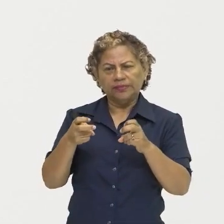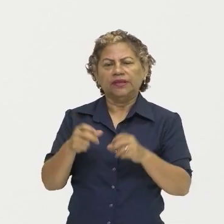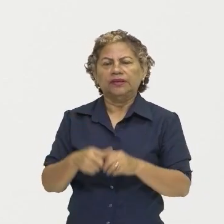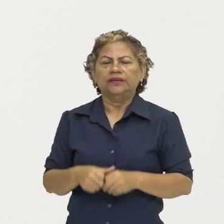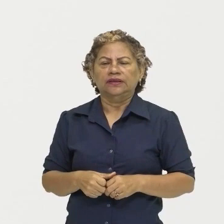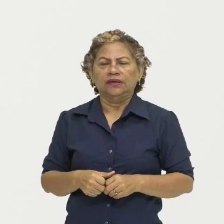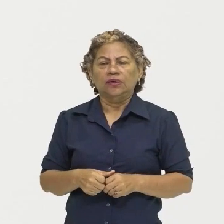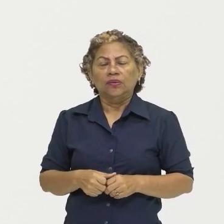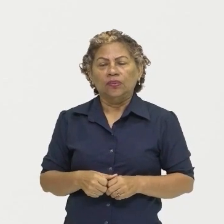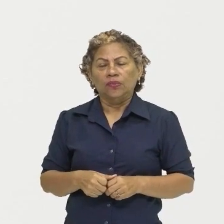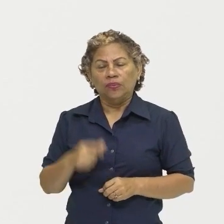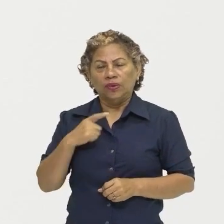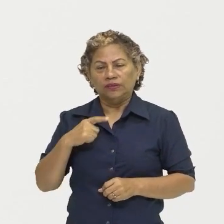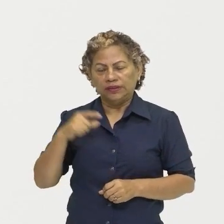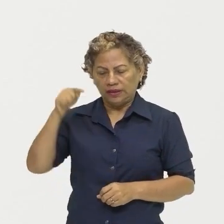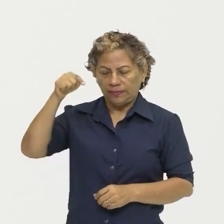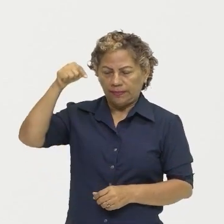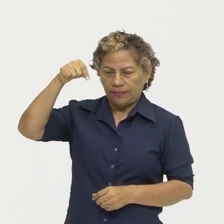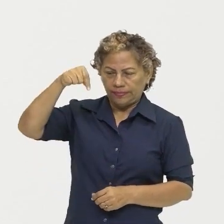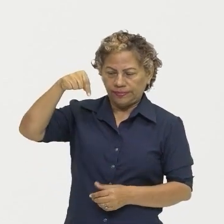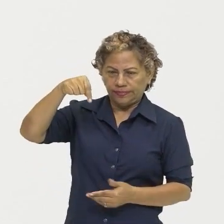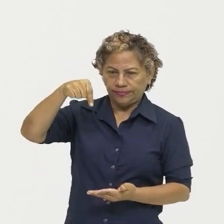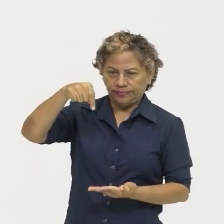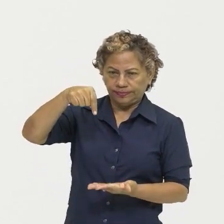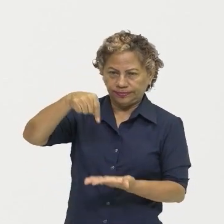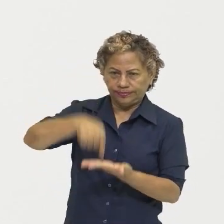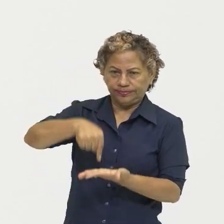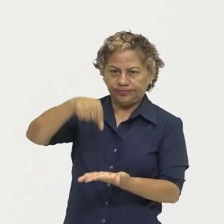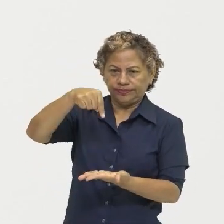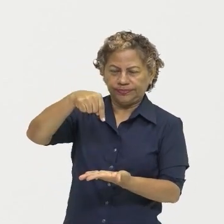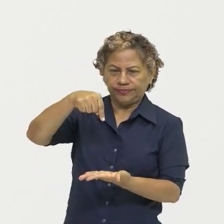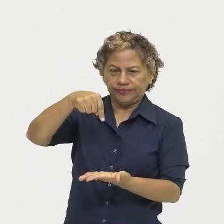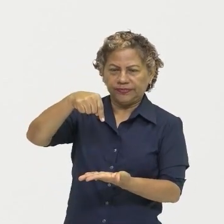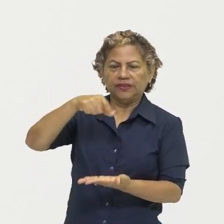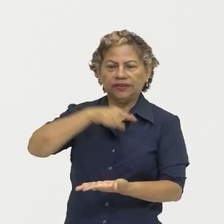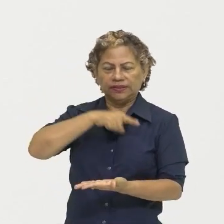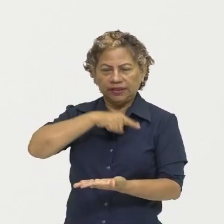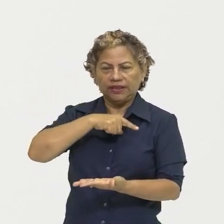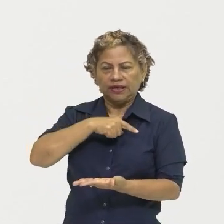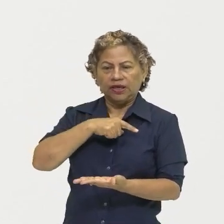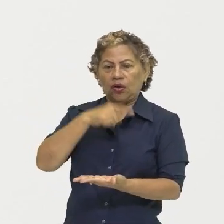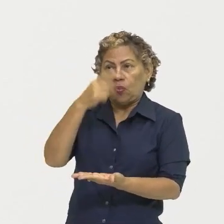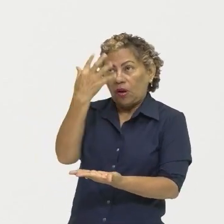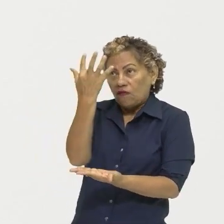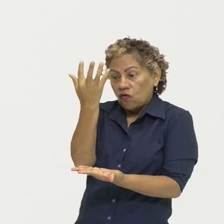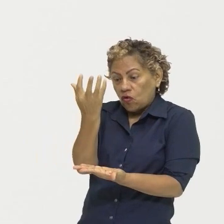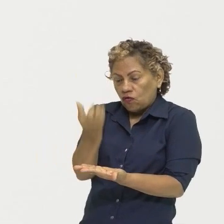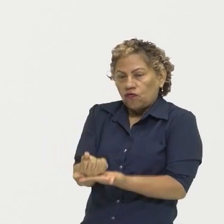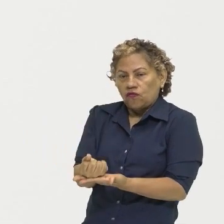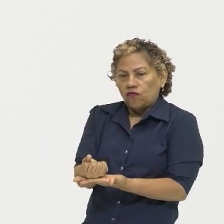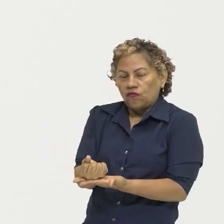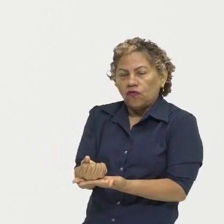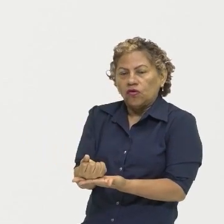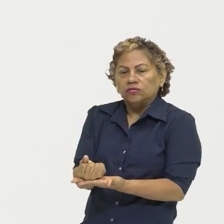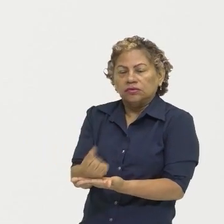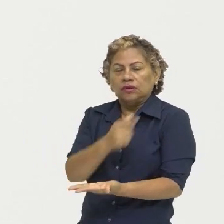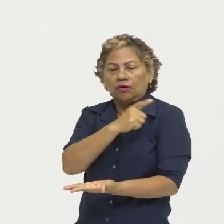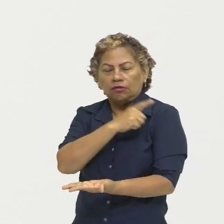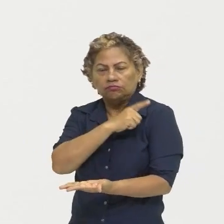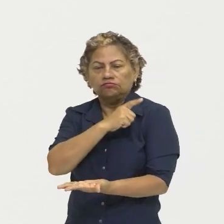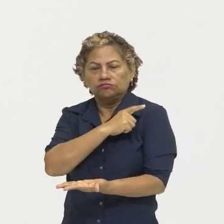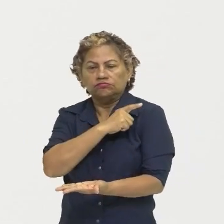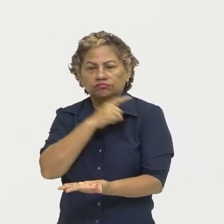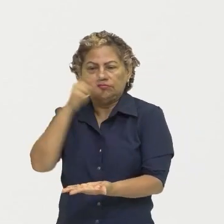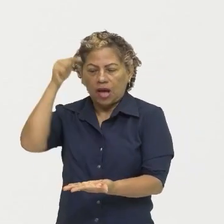a estaca, o martelo aplica sobre ela uma força que, por sua vez, realiza